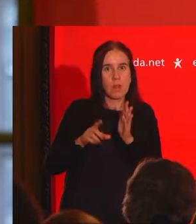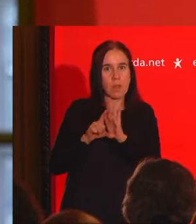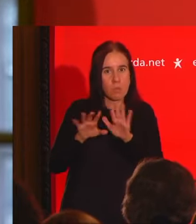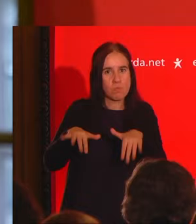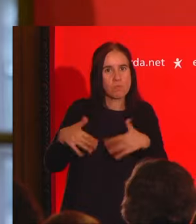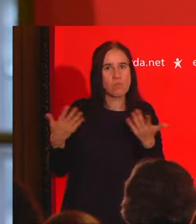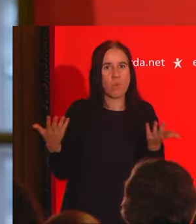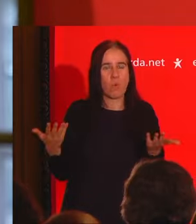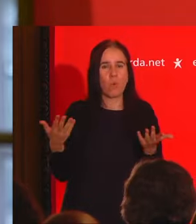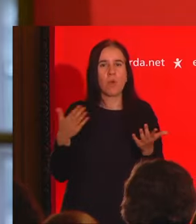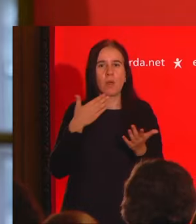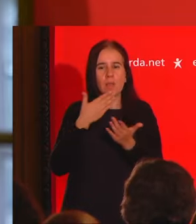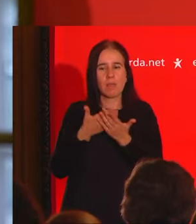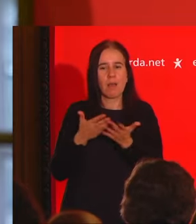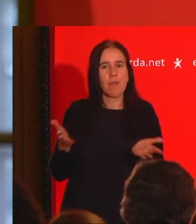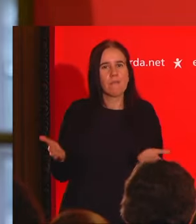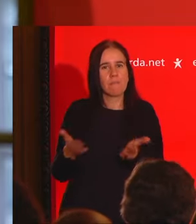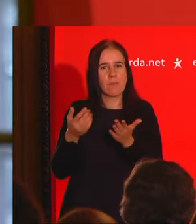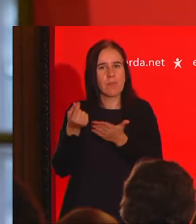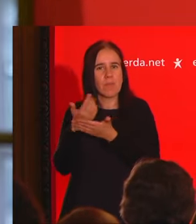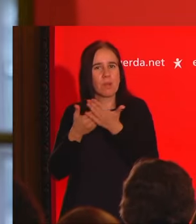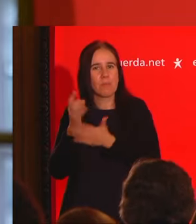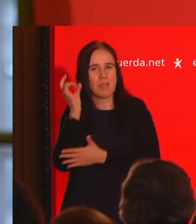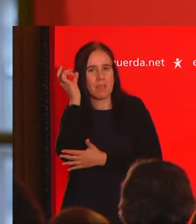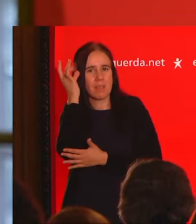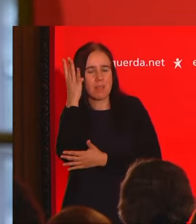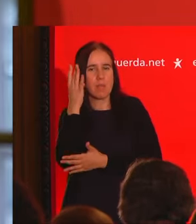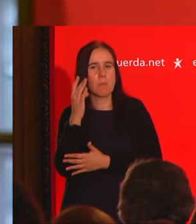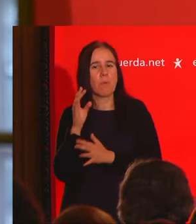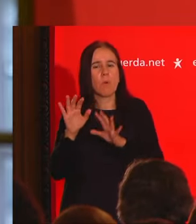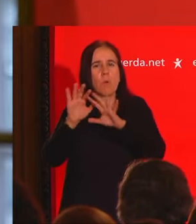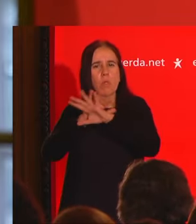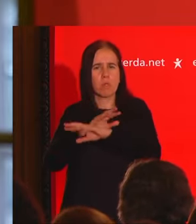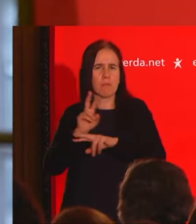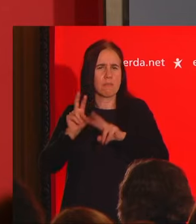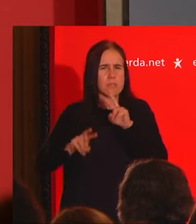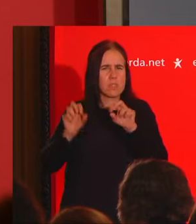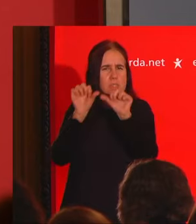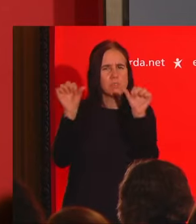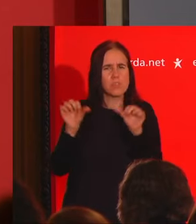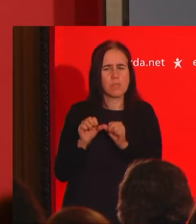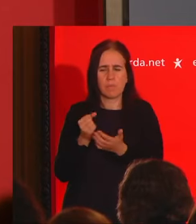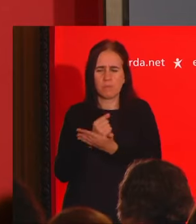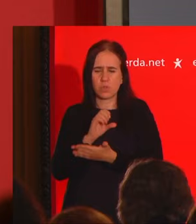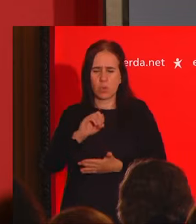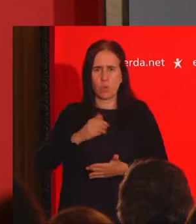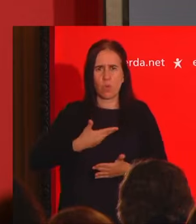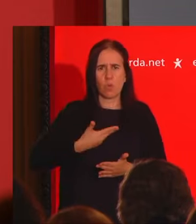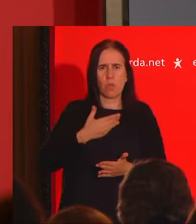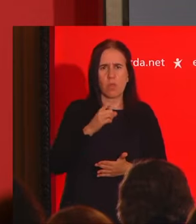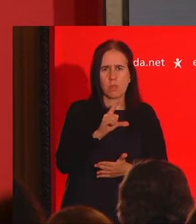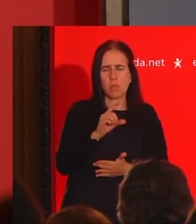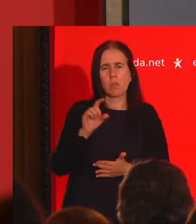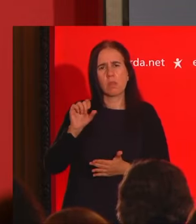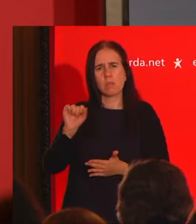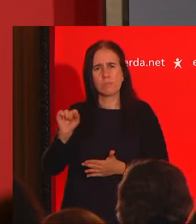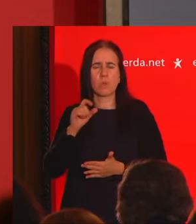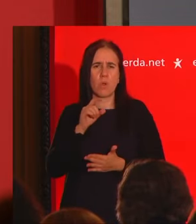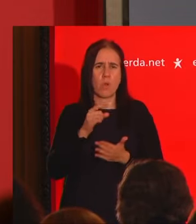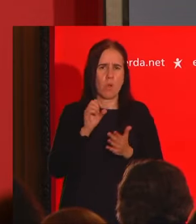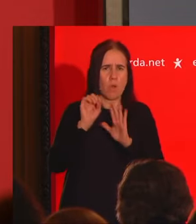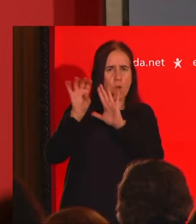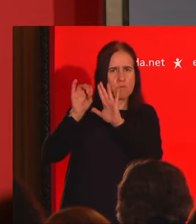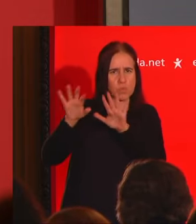legais que promovem o crime económico, a opacidade do sistema fiscal, os vistos gold, a possibilidade de recurso ao offshore,